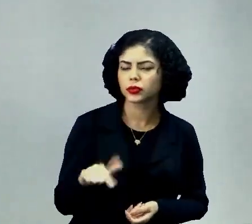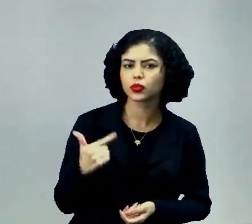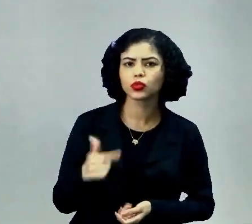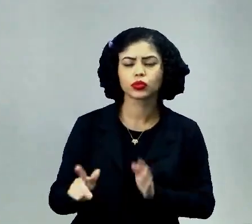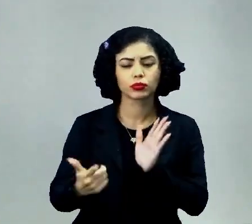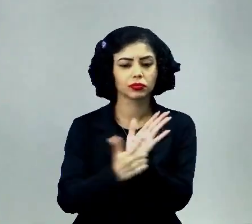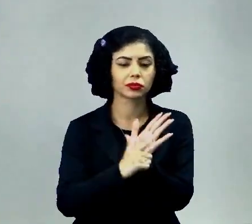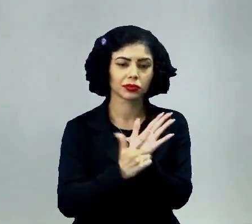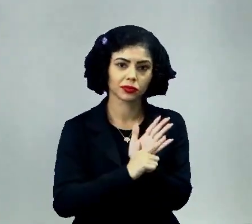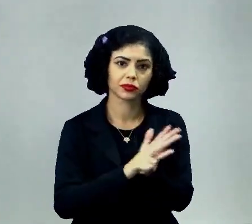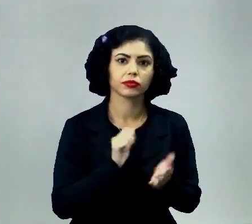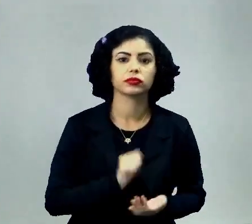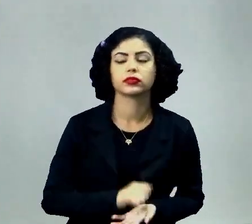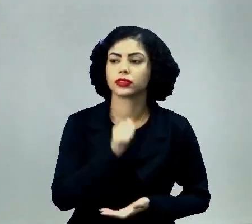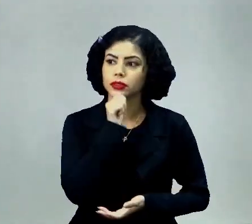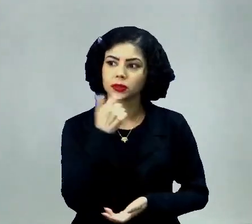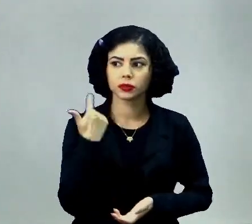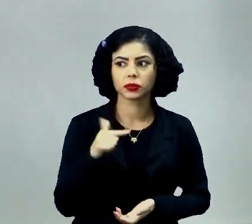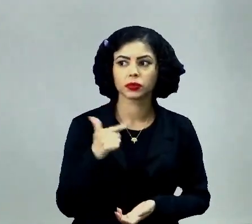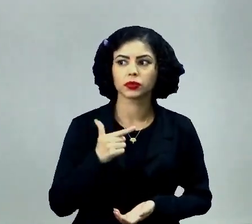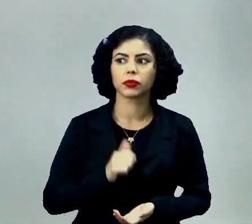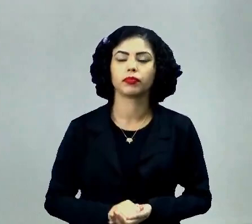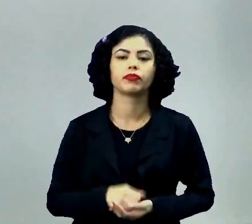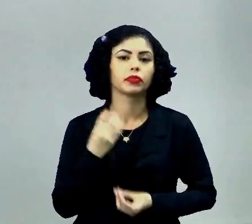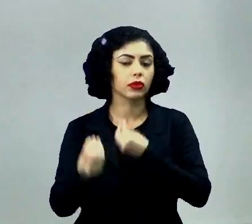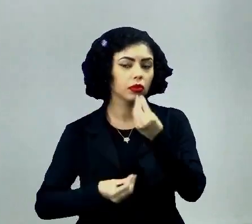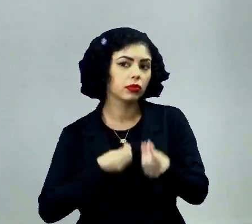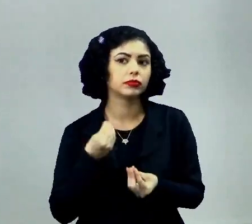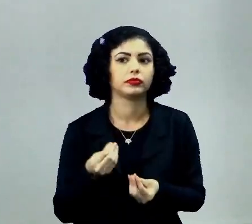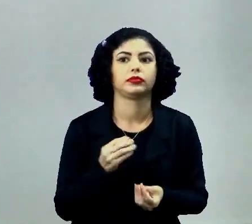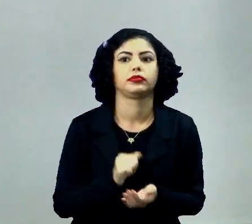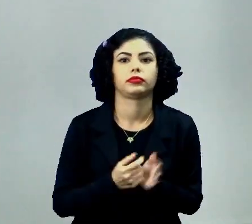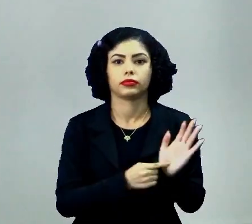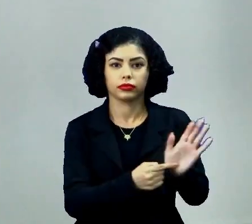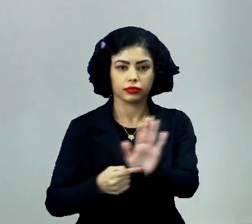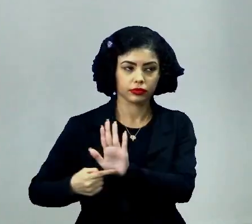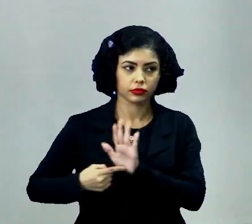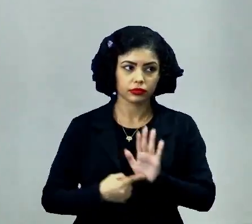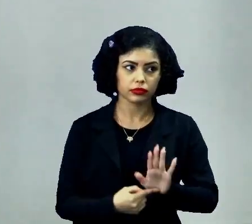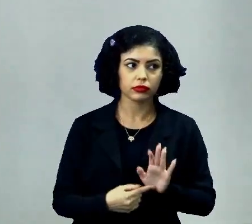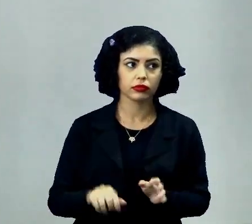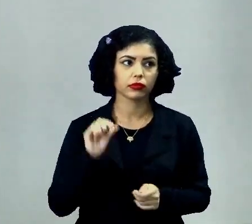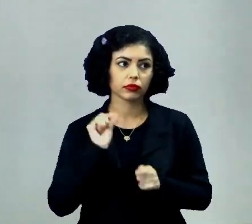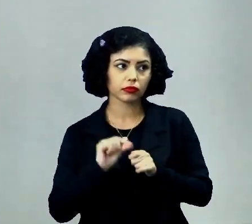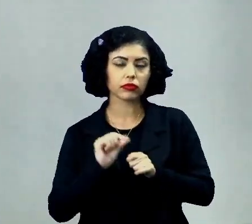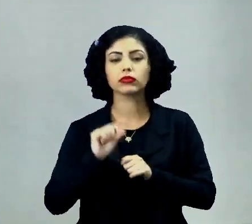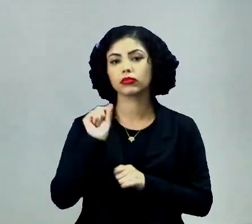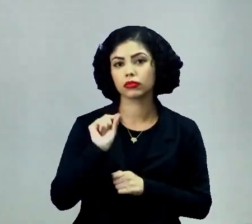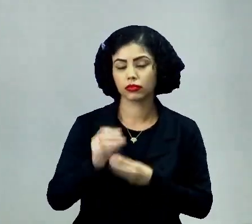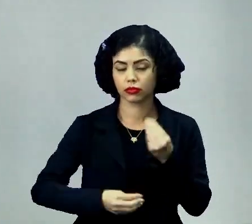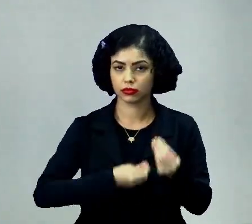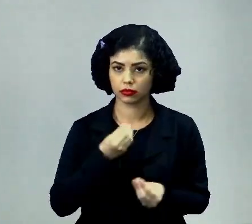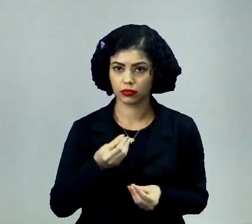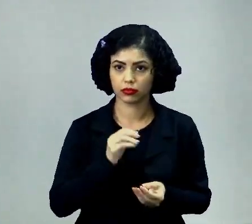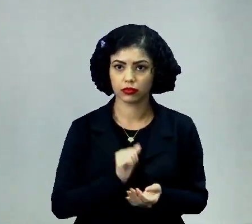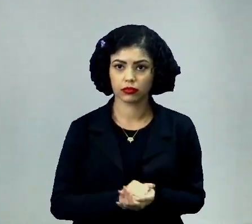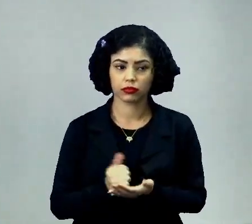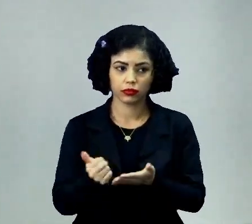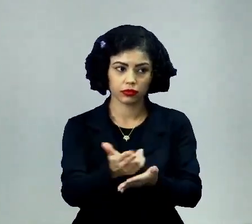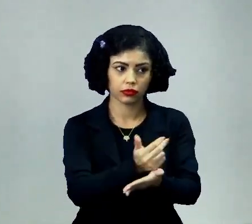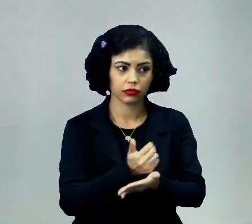ainda o papel, O papel ainda não existia. Então, como que essas representações elas eram feitas,